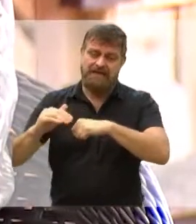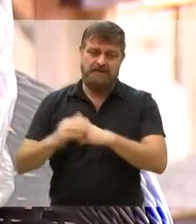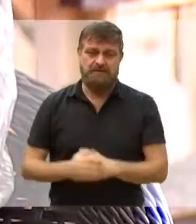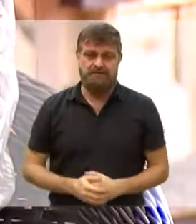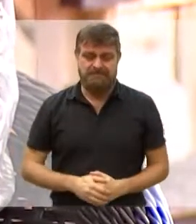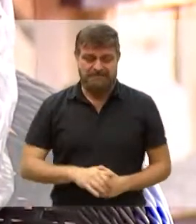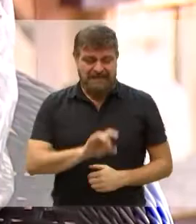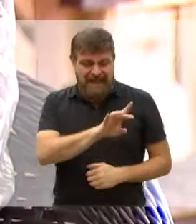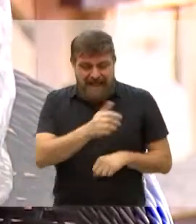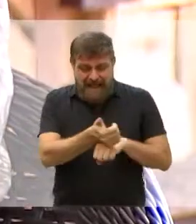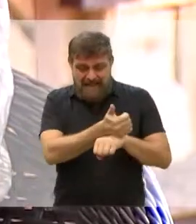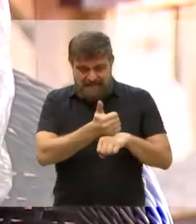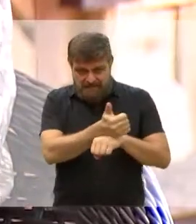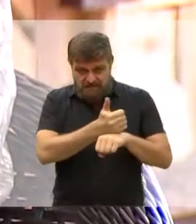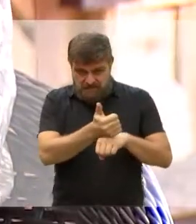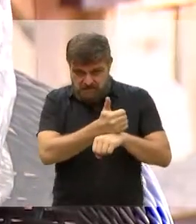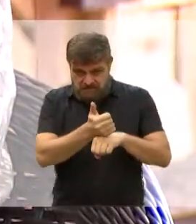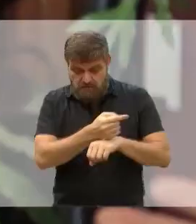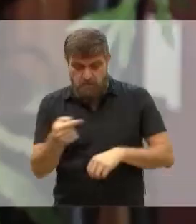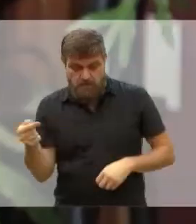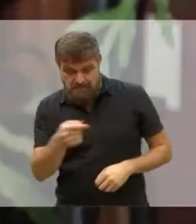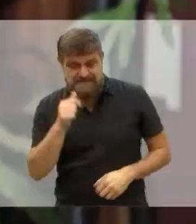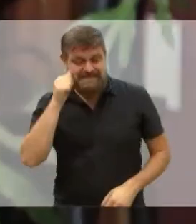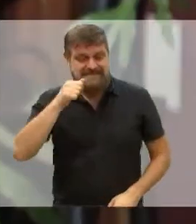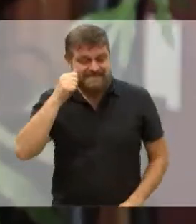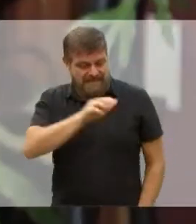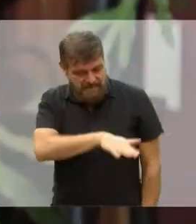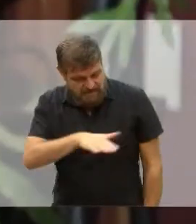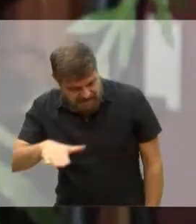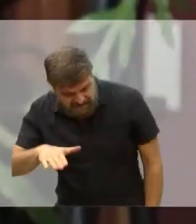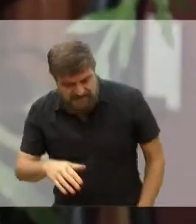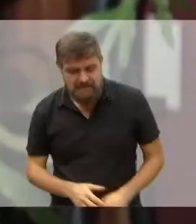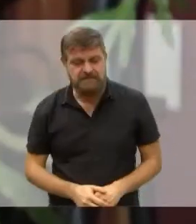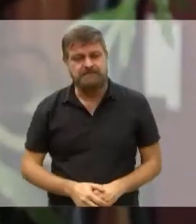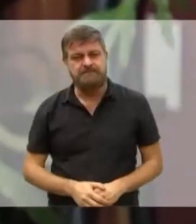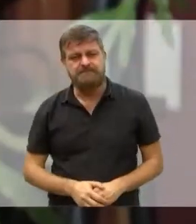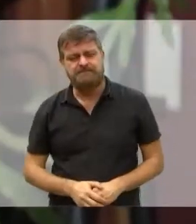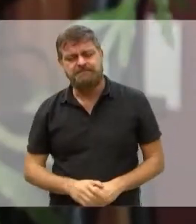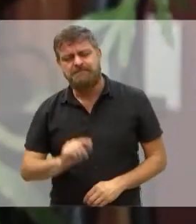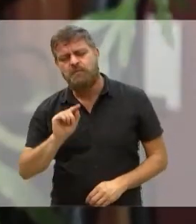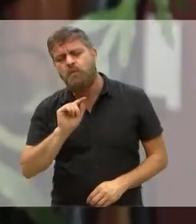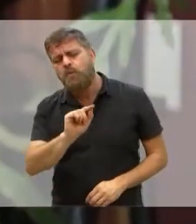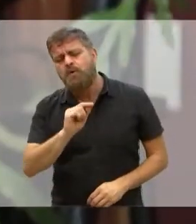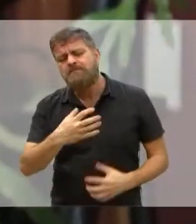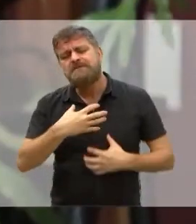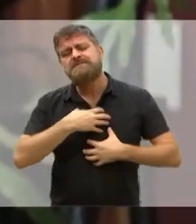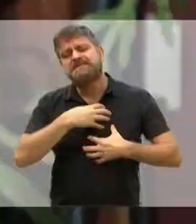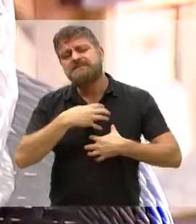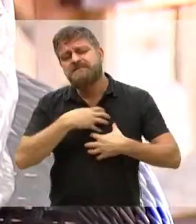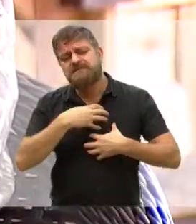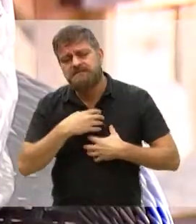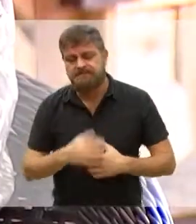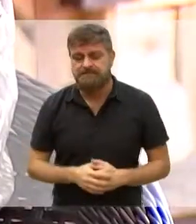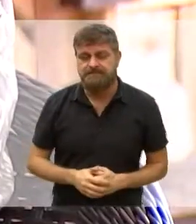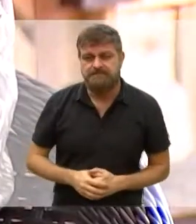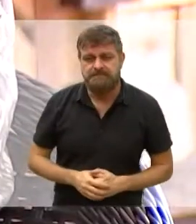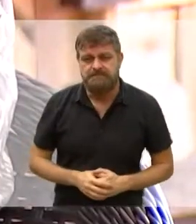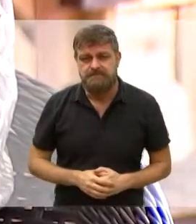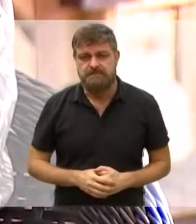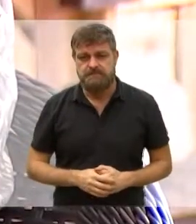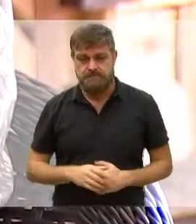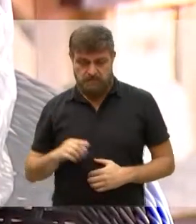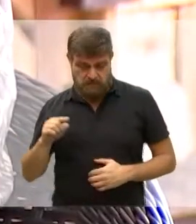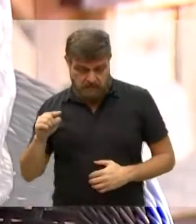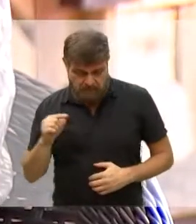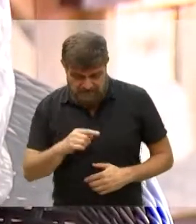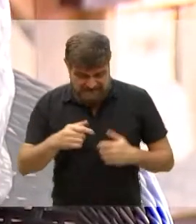Dentro de cada profissão, no caso, você como odontopediatra, o que você sente que